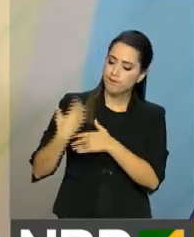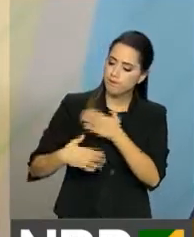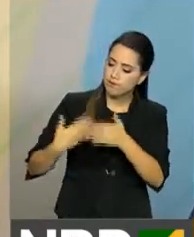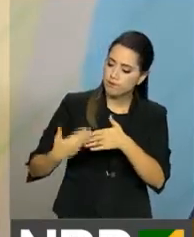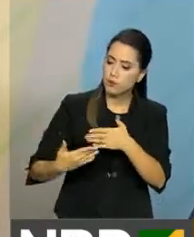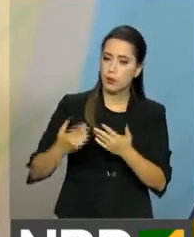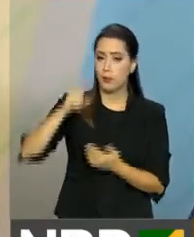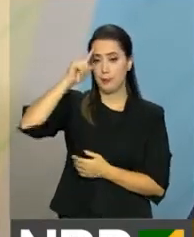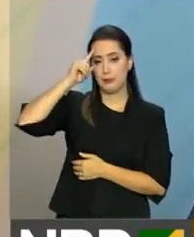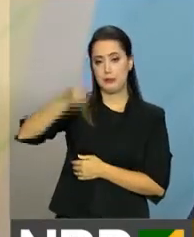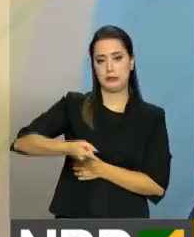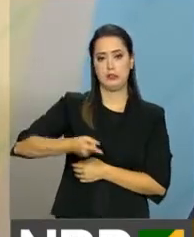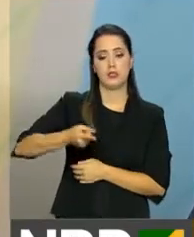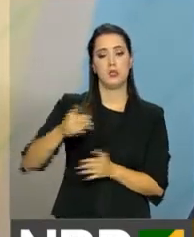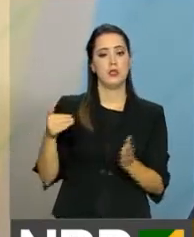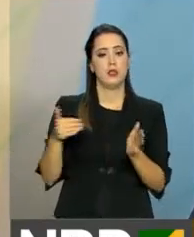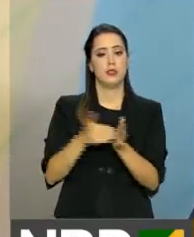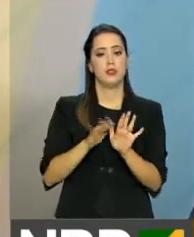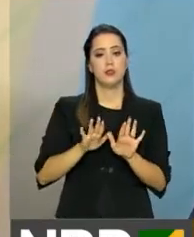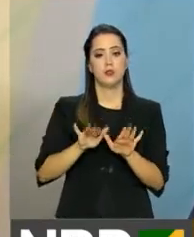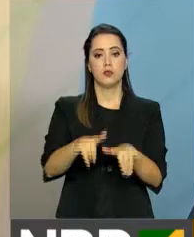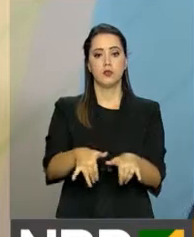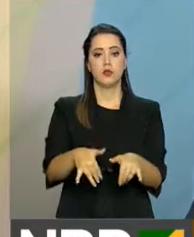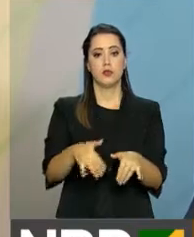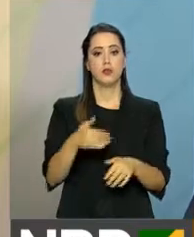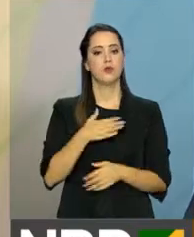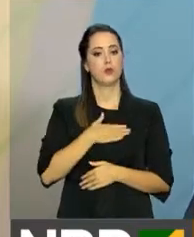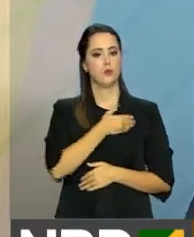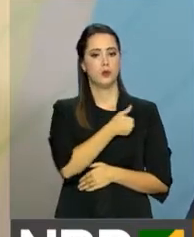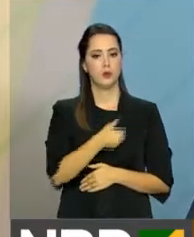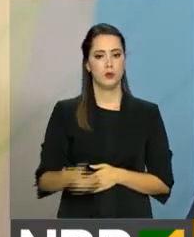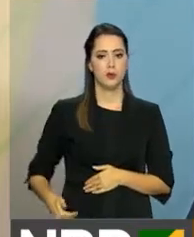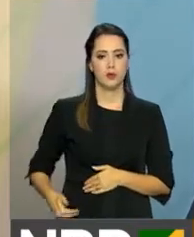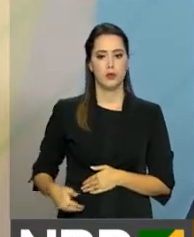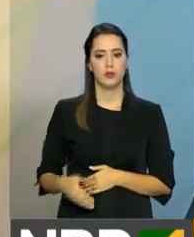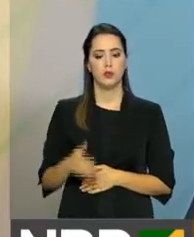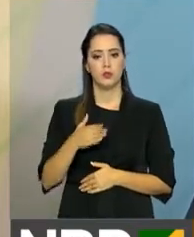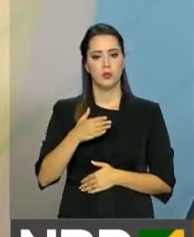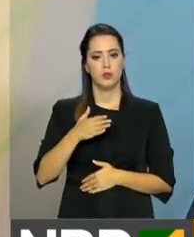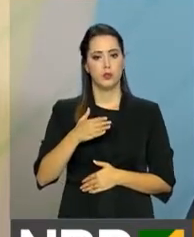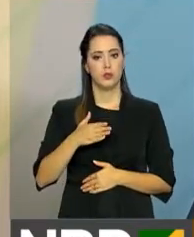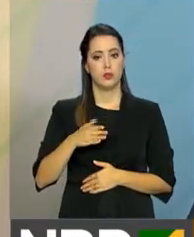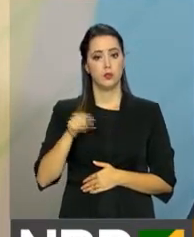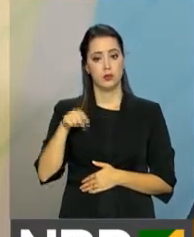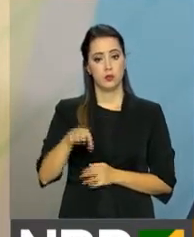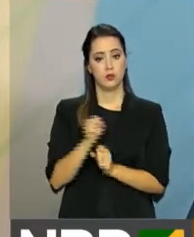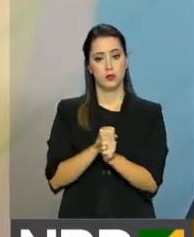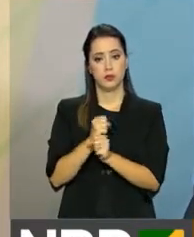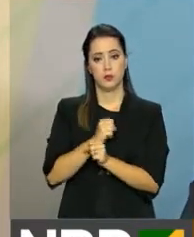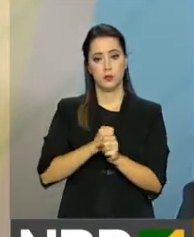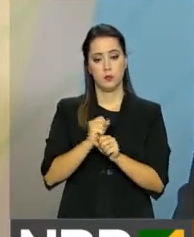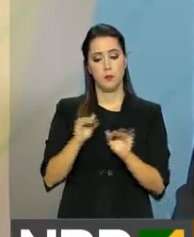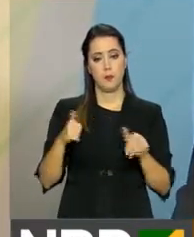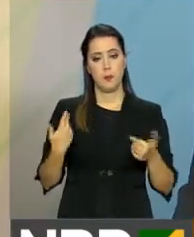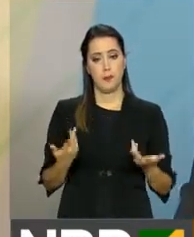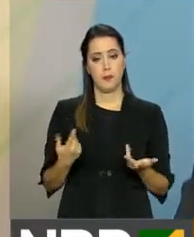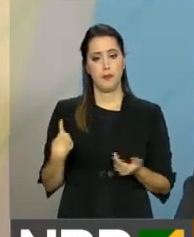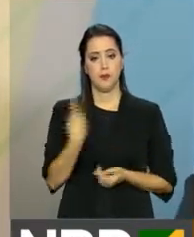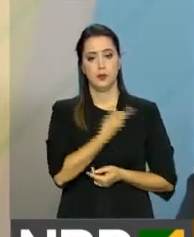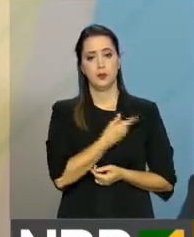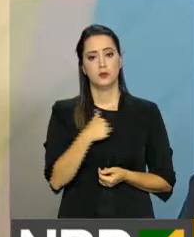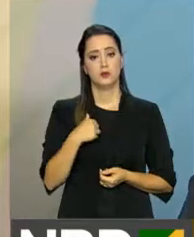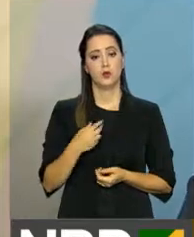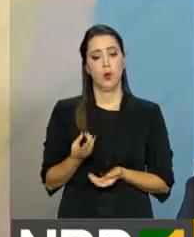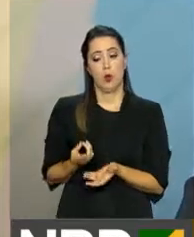isso tem que ter intervenção até o final do meu governo até o final deste ano estamos aportando